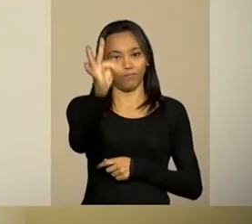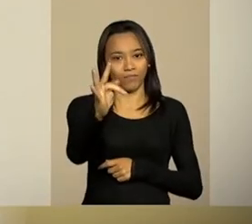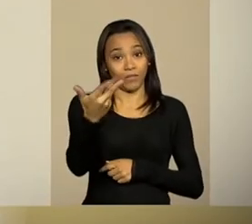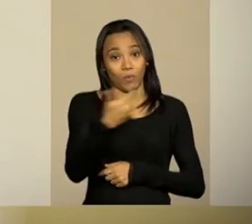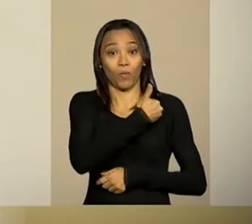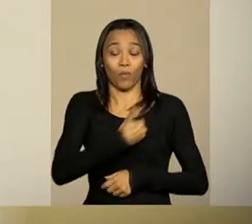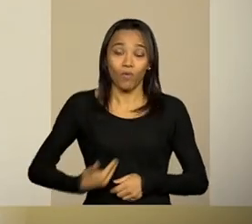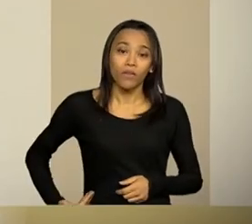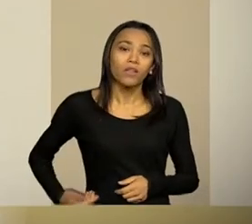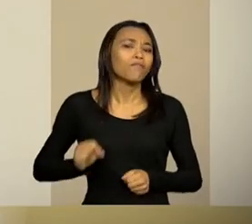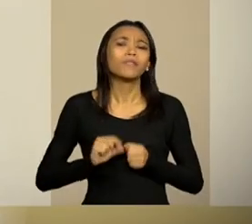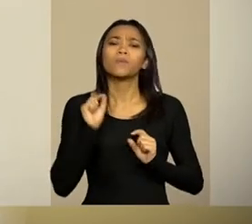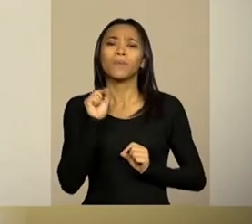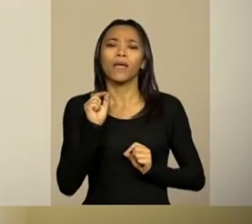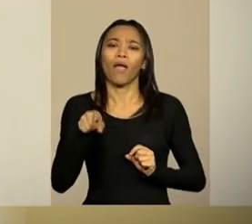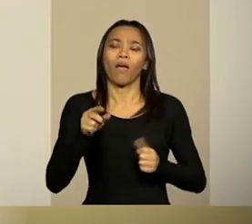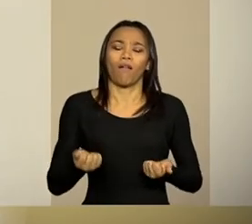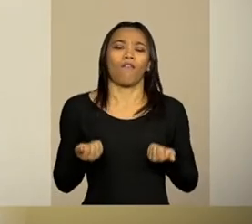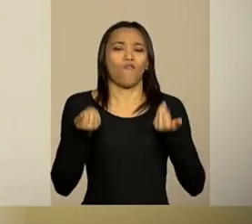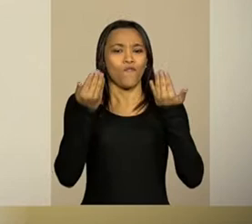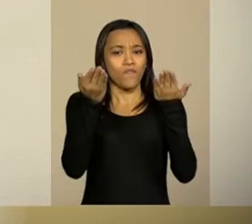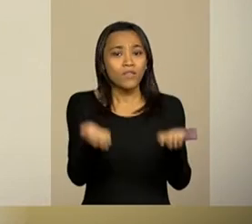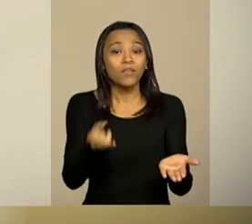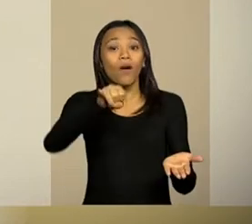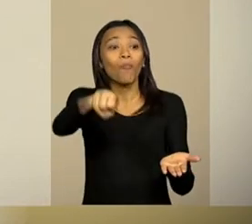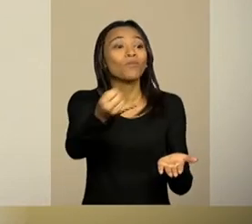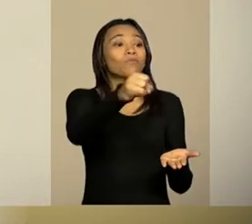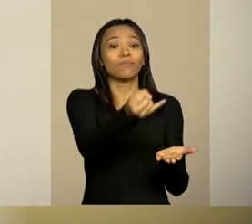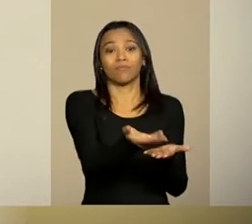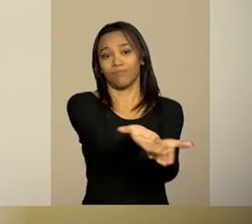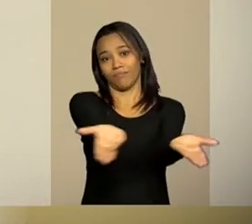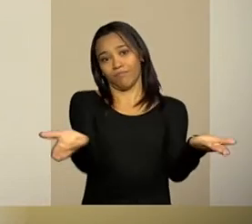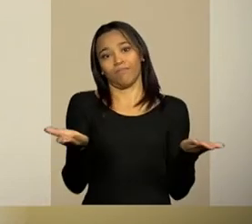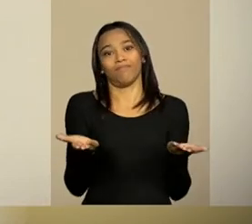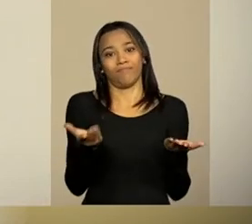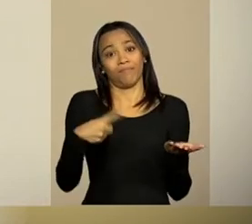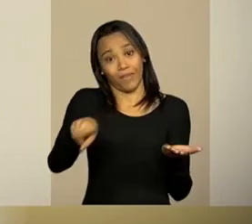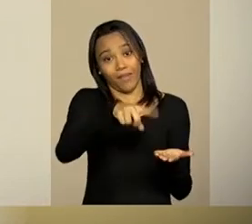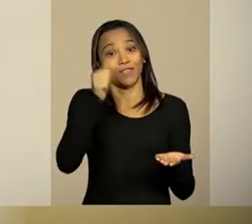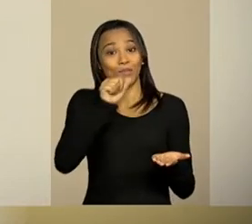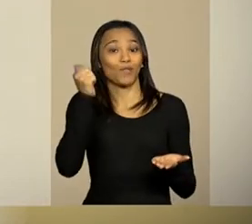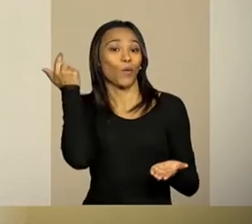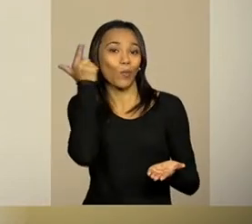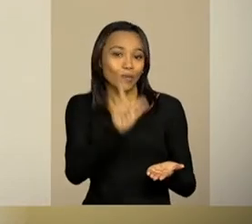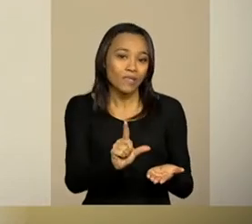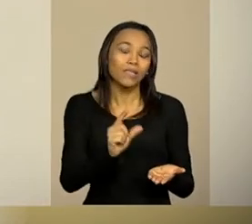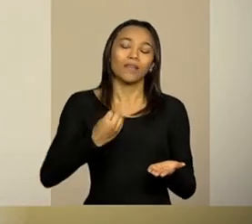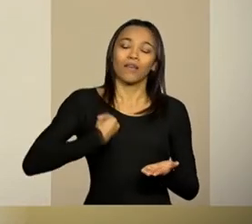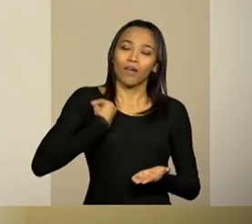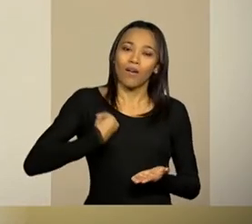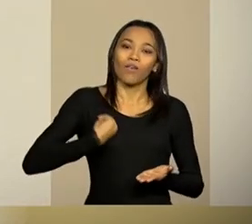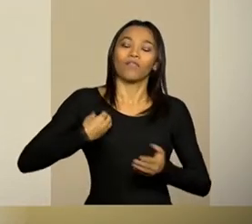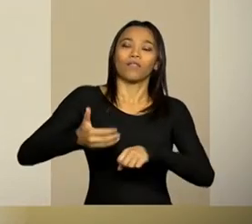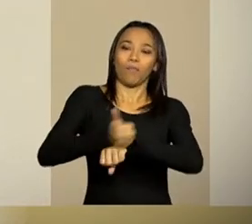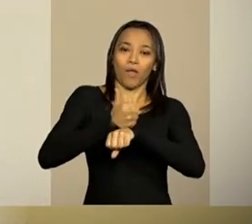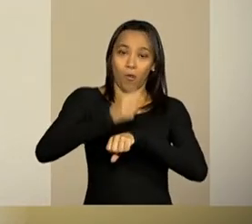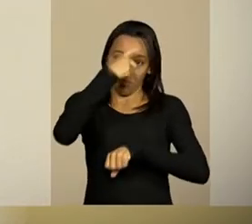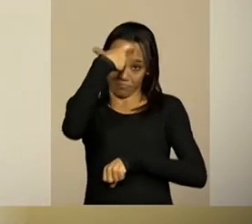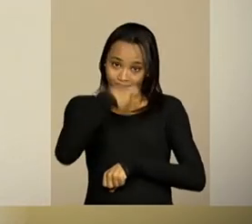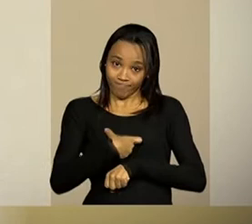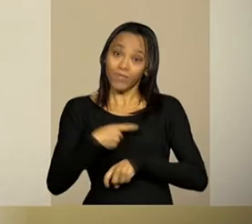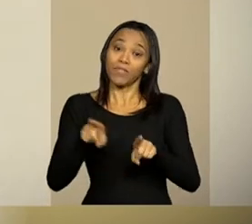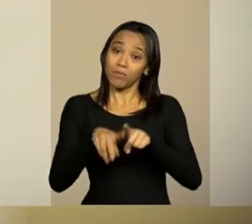governo que tem de fazer é oferecer as oportunidades para que elas conquistem uma vida melhor para si